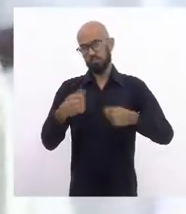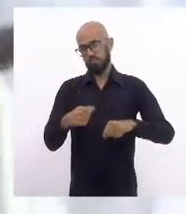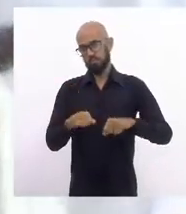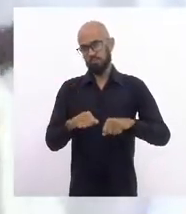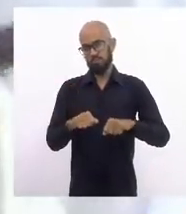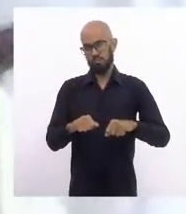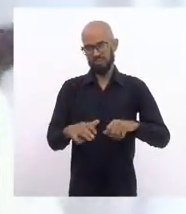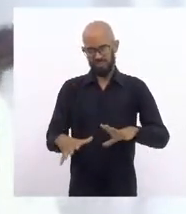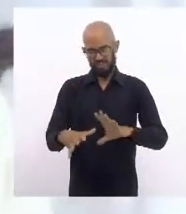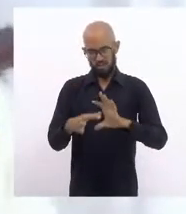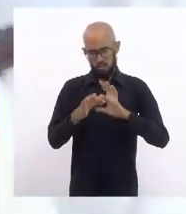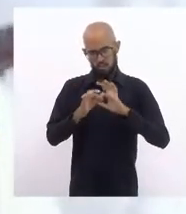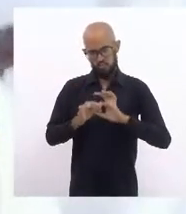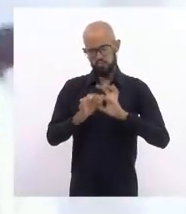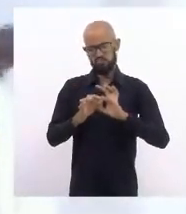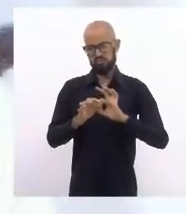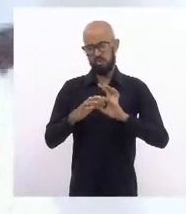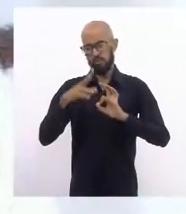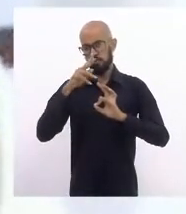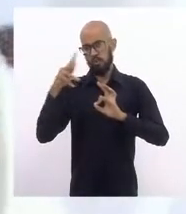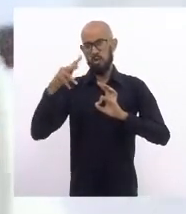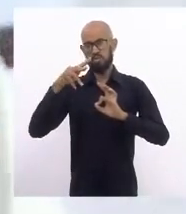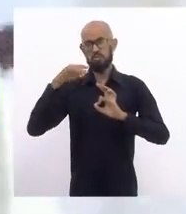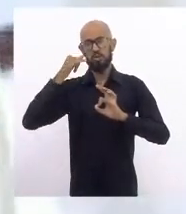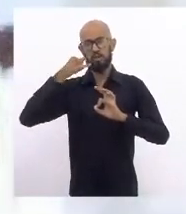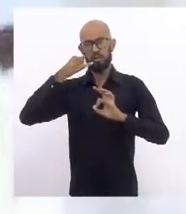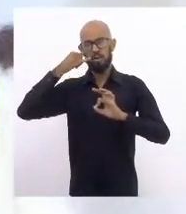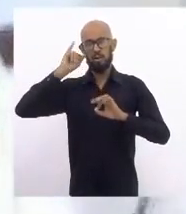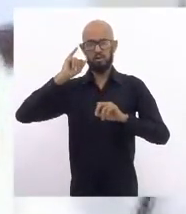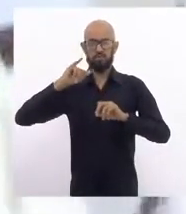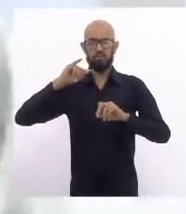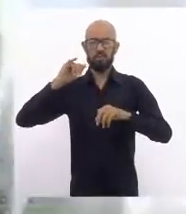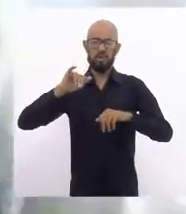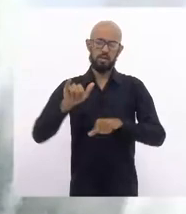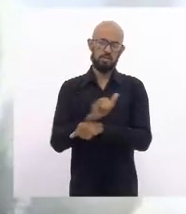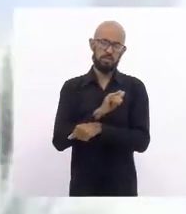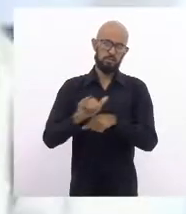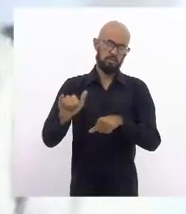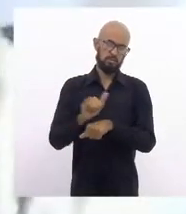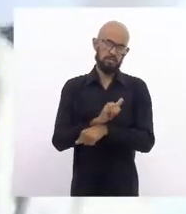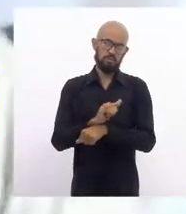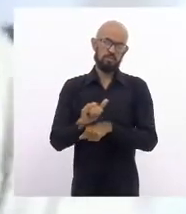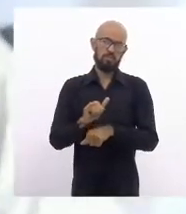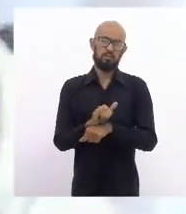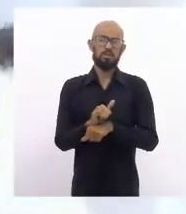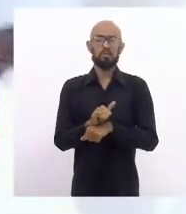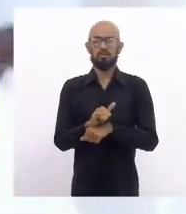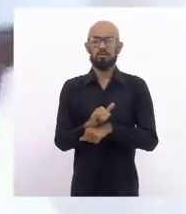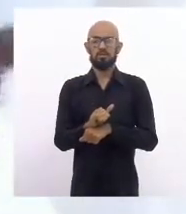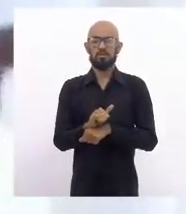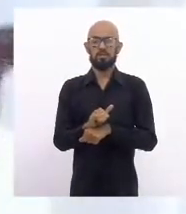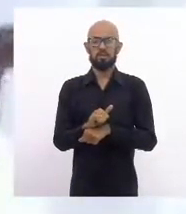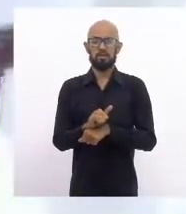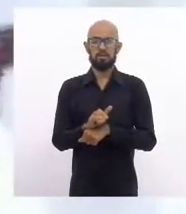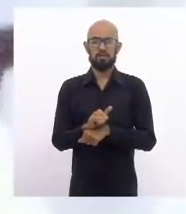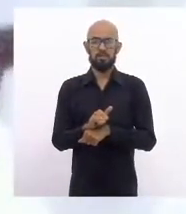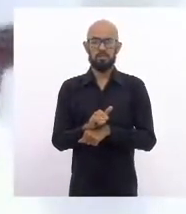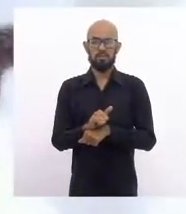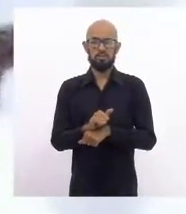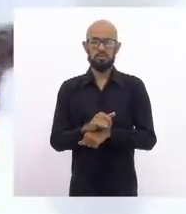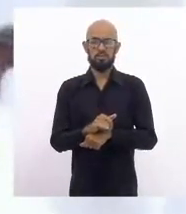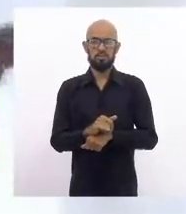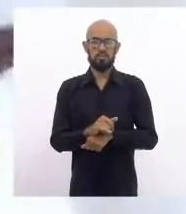amarradíssimo para fugir exatamente destas artimanhas ardilosas que o setor